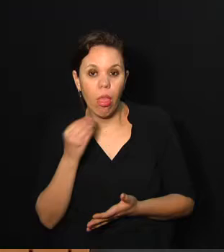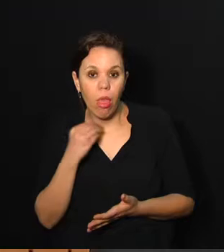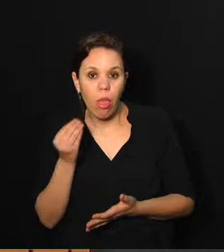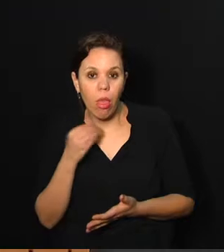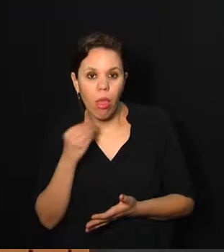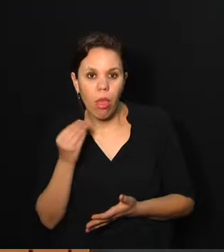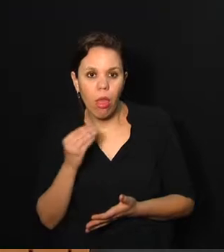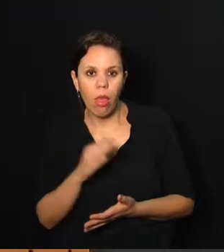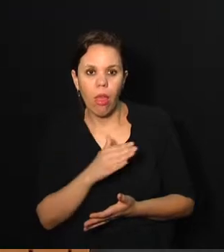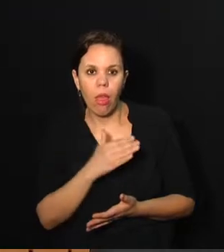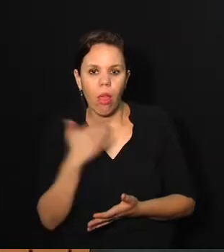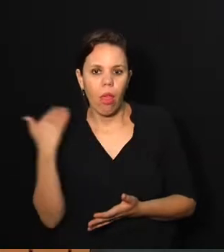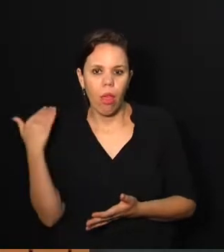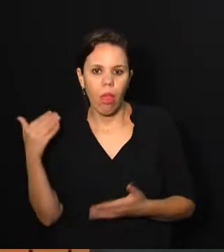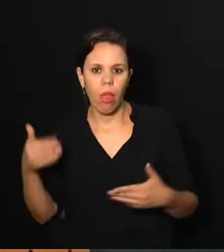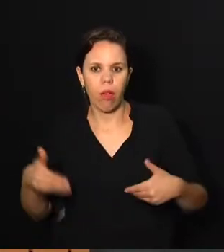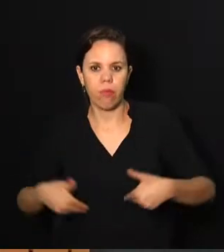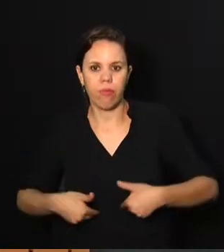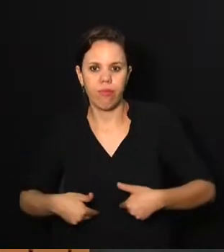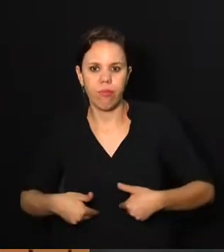fragilizado, morria de fome.